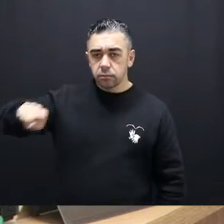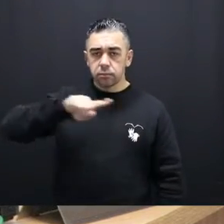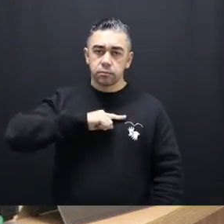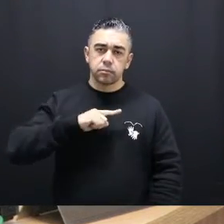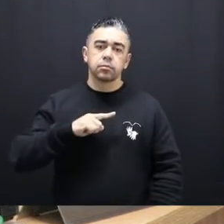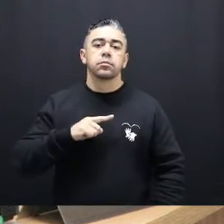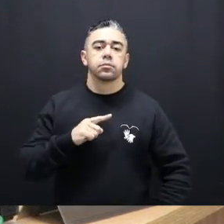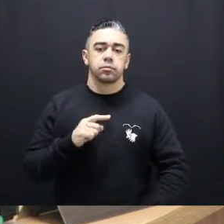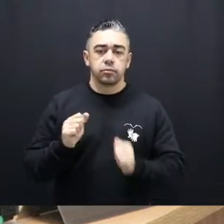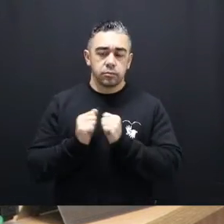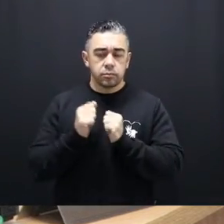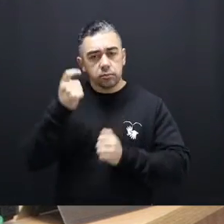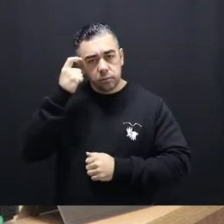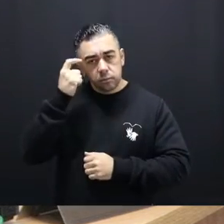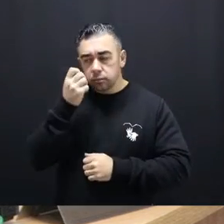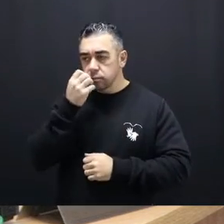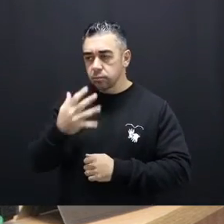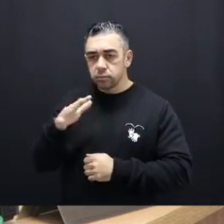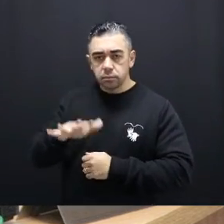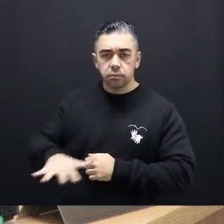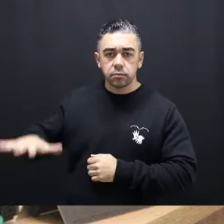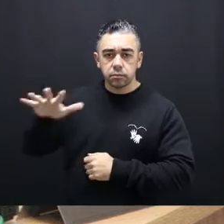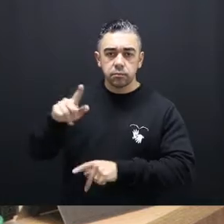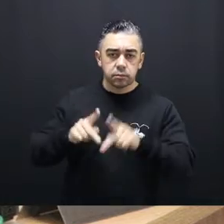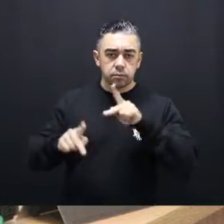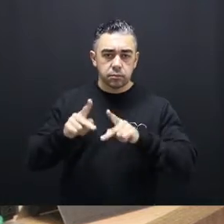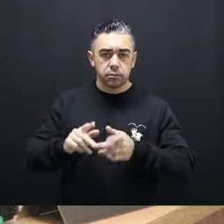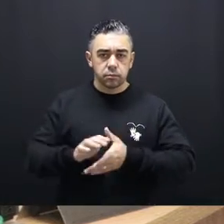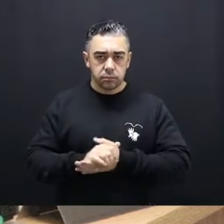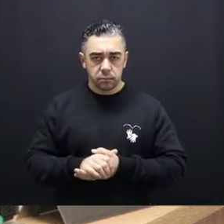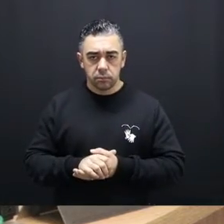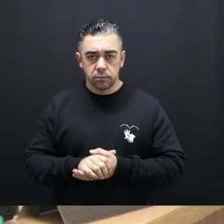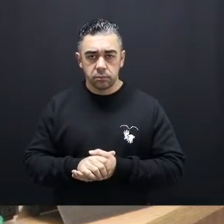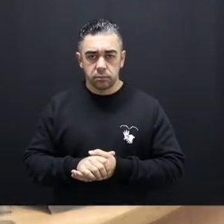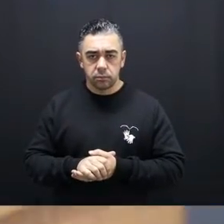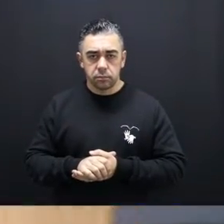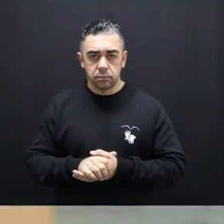vereadores que pensam no bem da população de São José dos Pinhais a